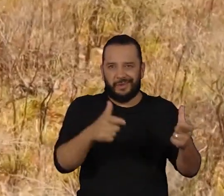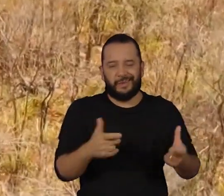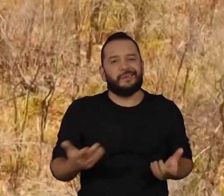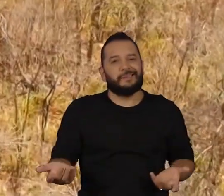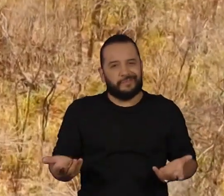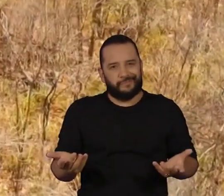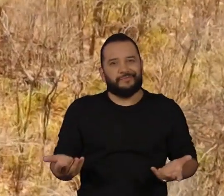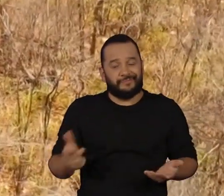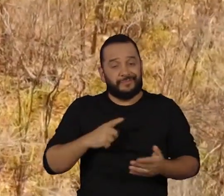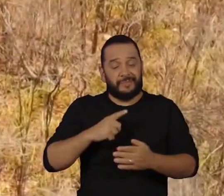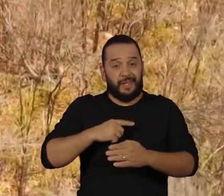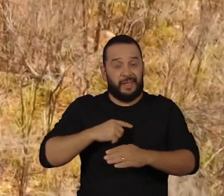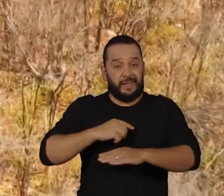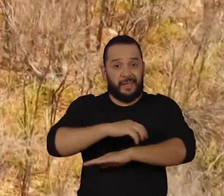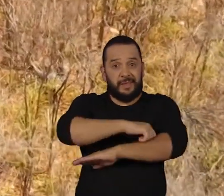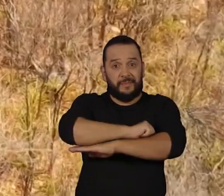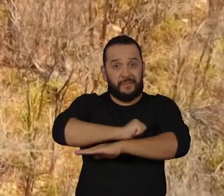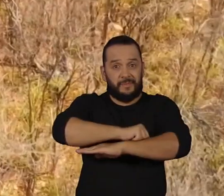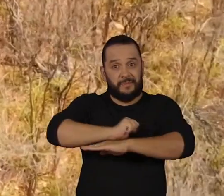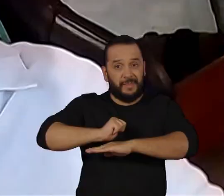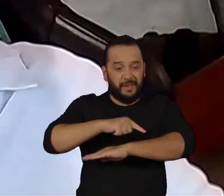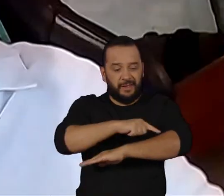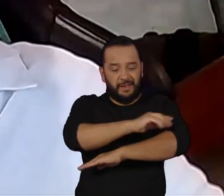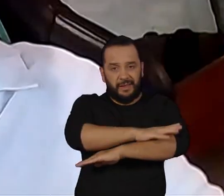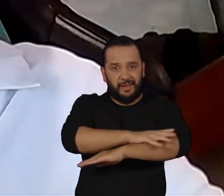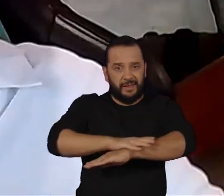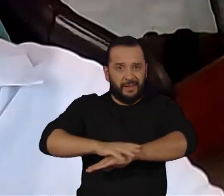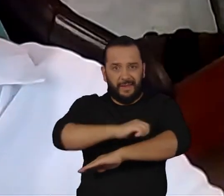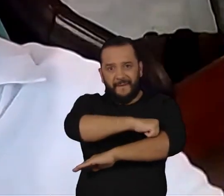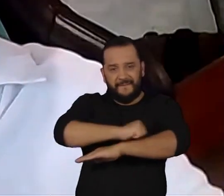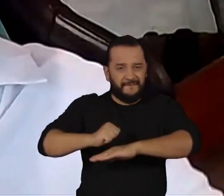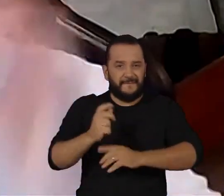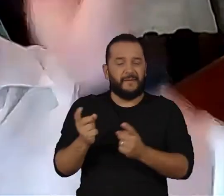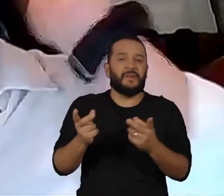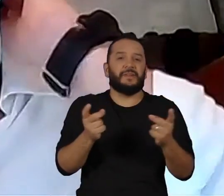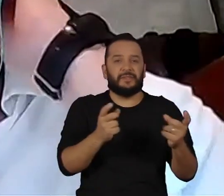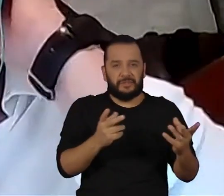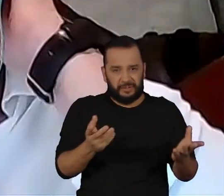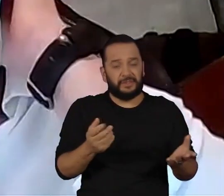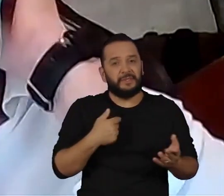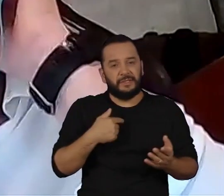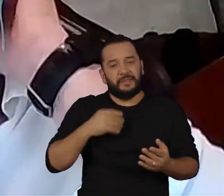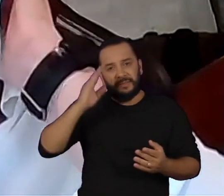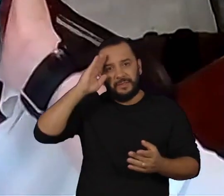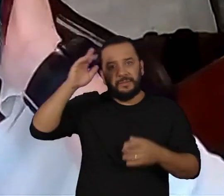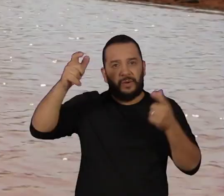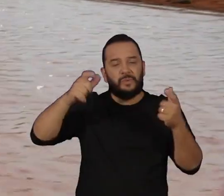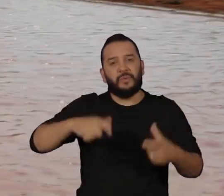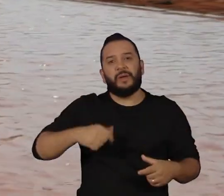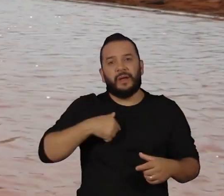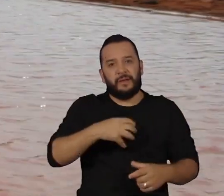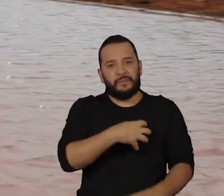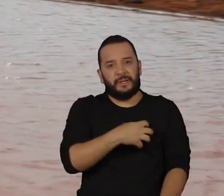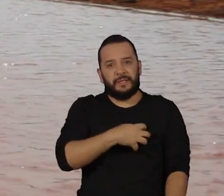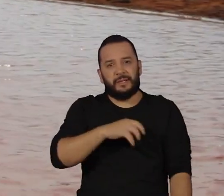e como tendo peles comercializadas através desses entrepostos. O principal deles era em Juazeiro, que é ali na Bahia.